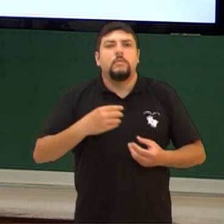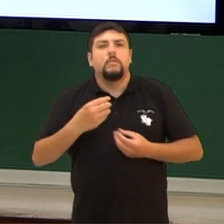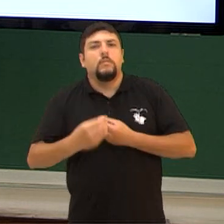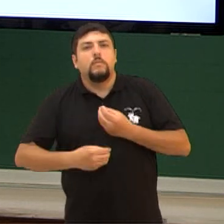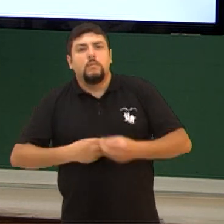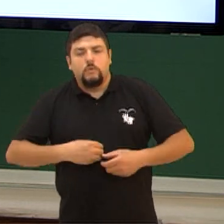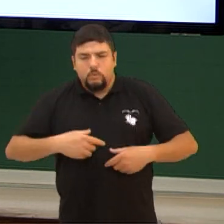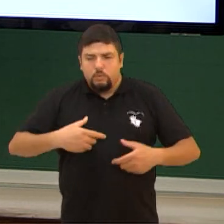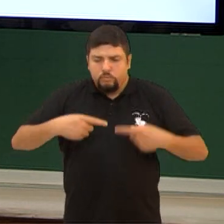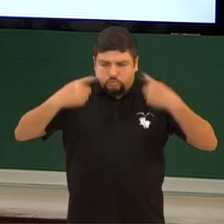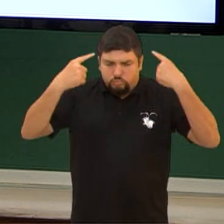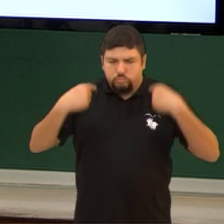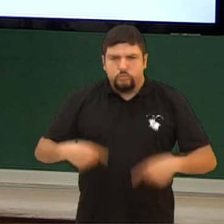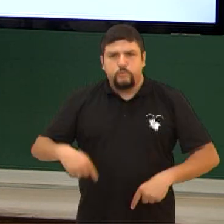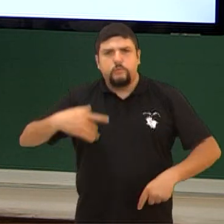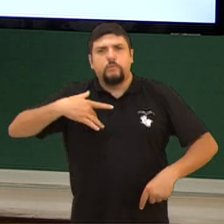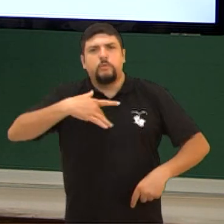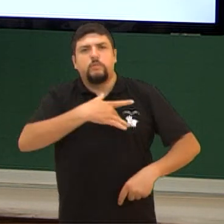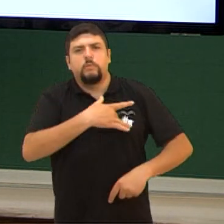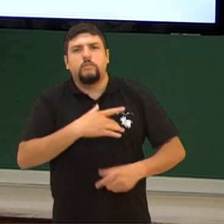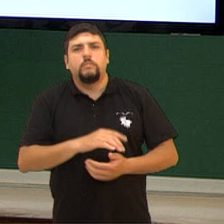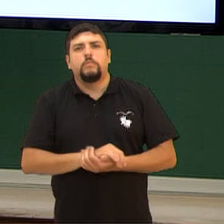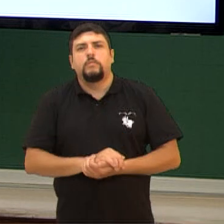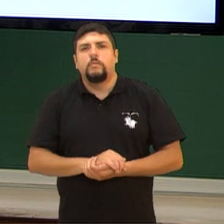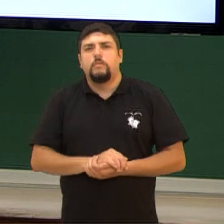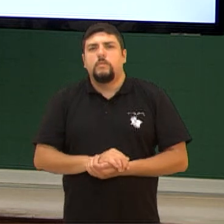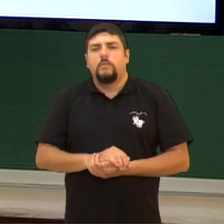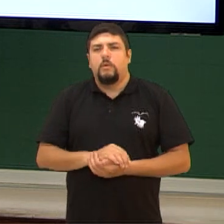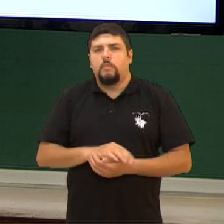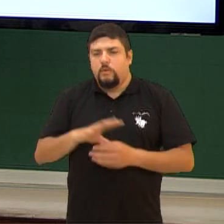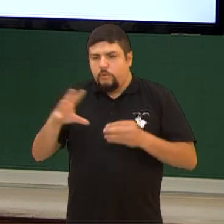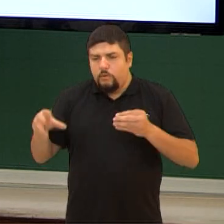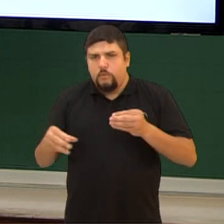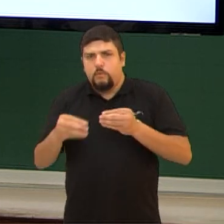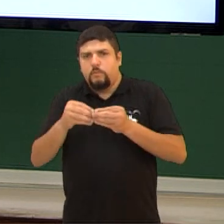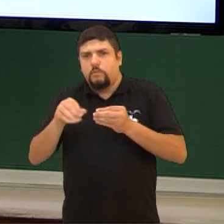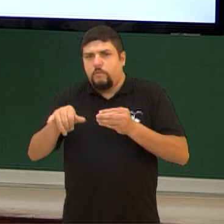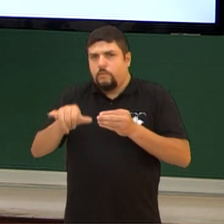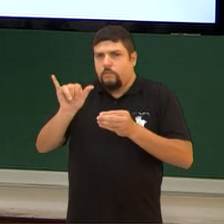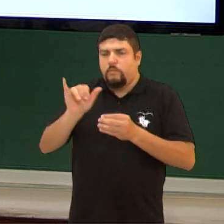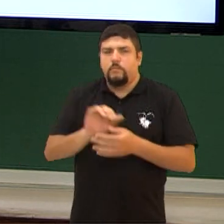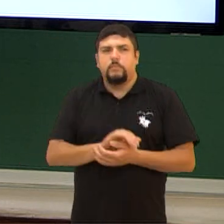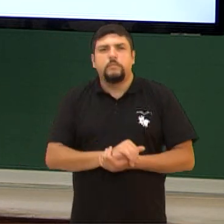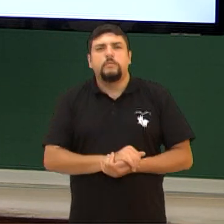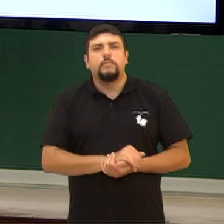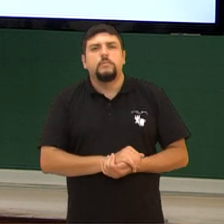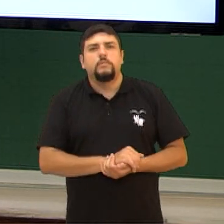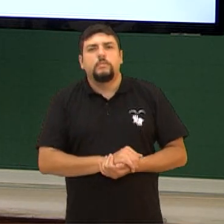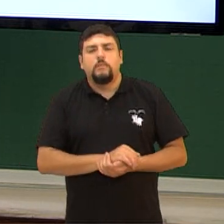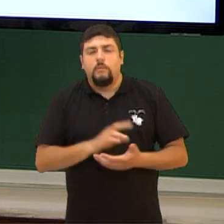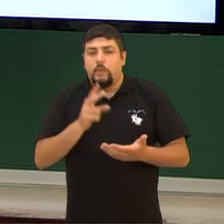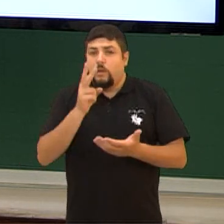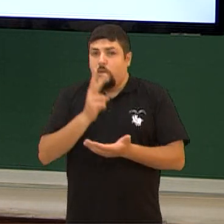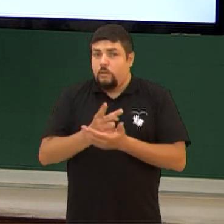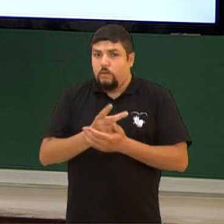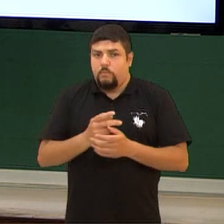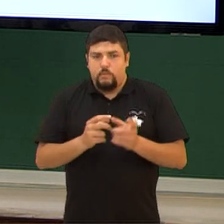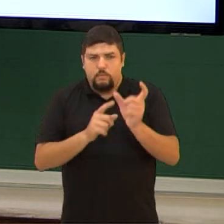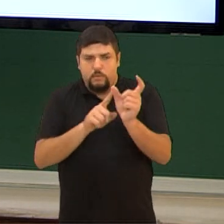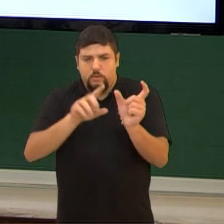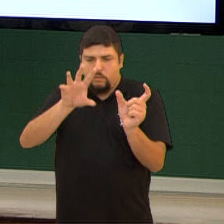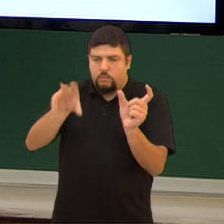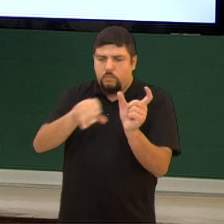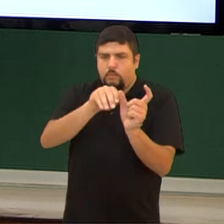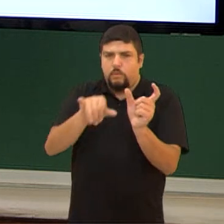saudável? Healthy, ok? Outra dica. Sempre quando você acrescenta um Y ao final de uma palavra,